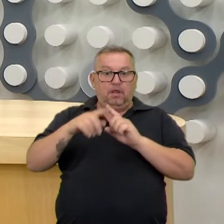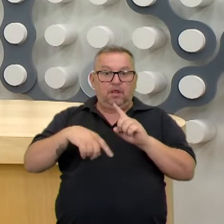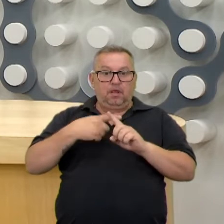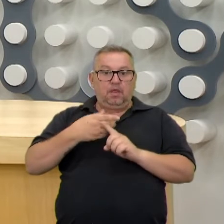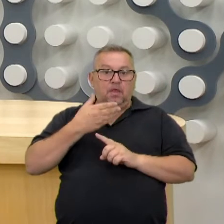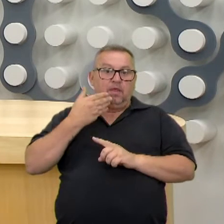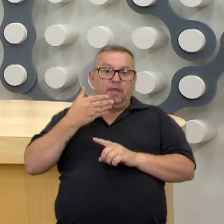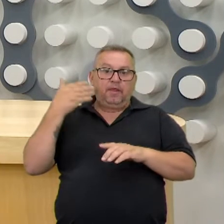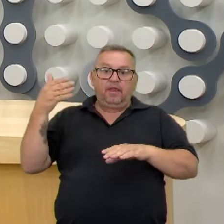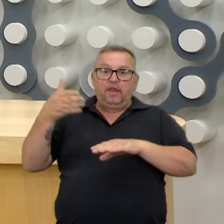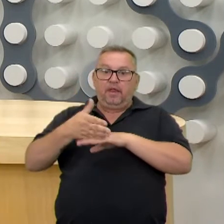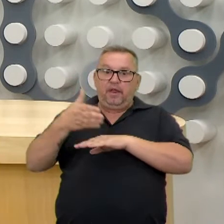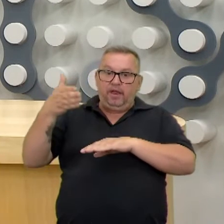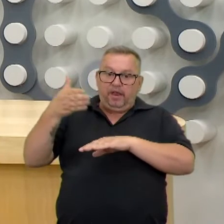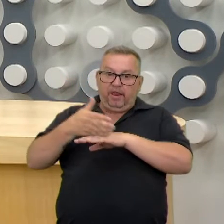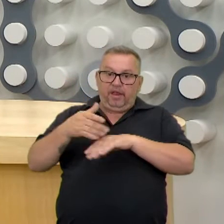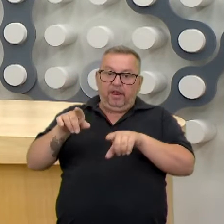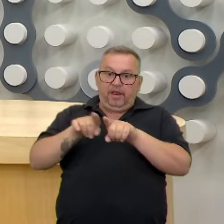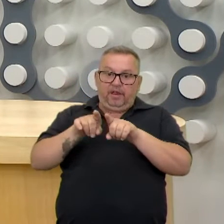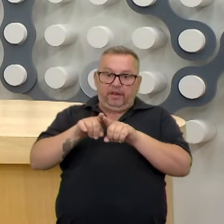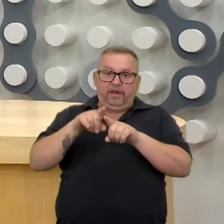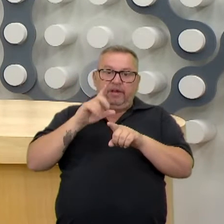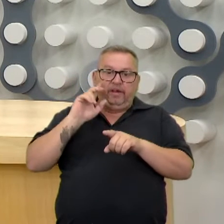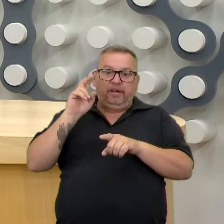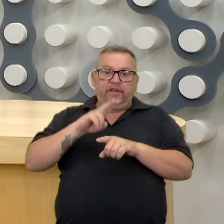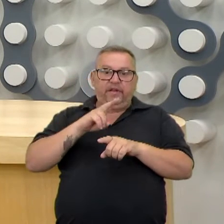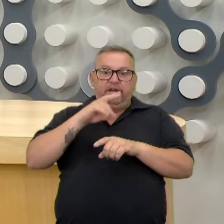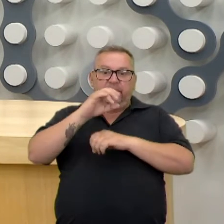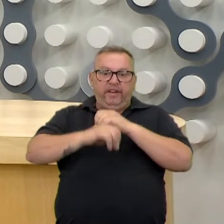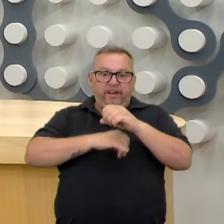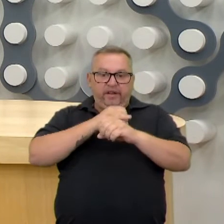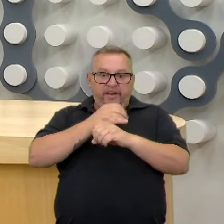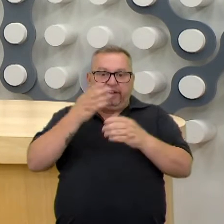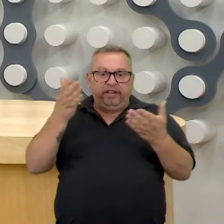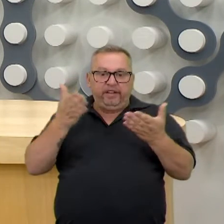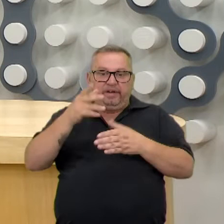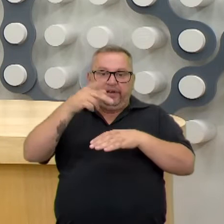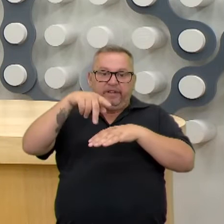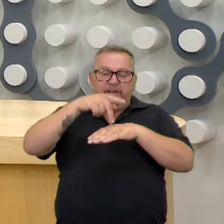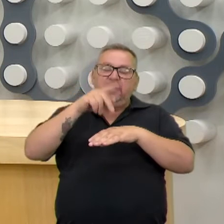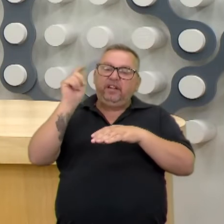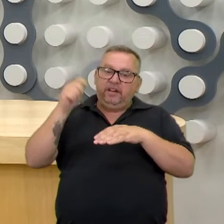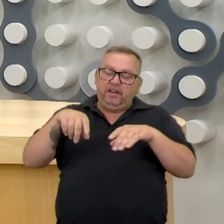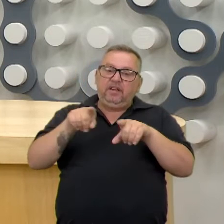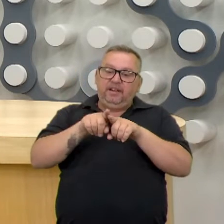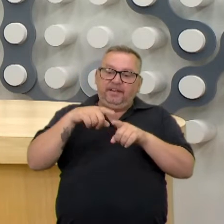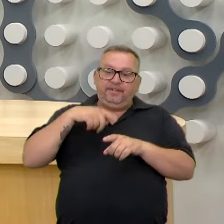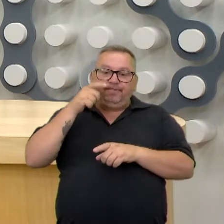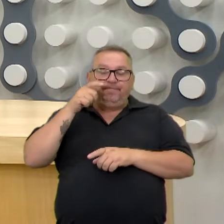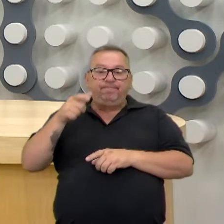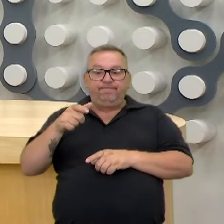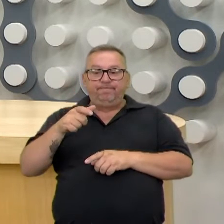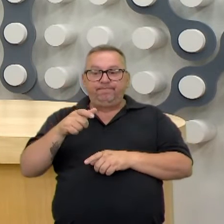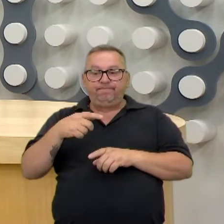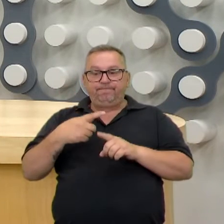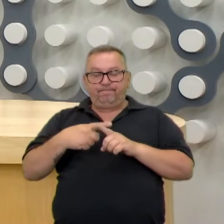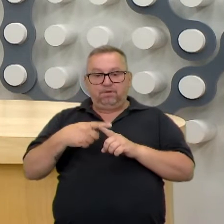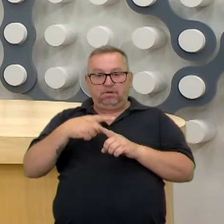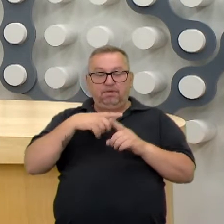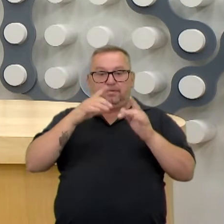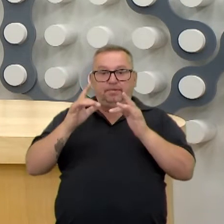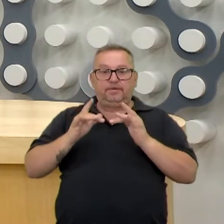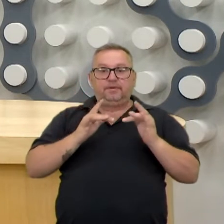esse acesso desses dados através aí da internet, que outros países possam ter interesse, porque tem uma